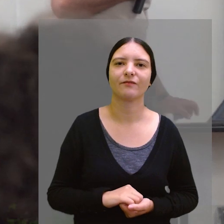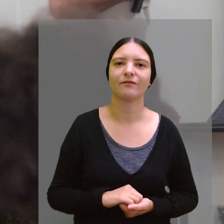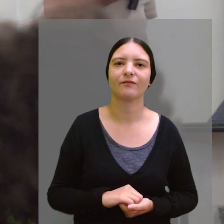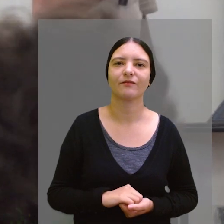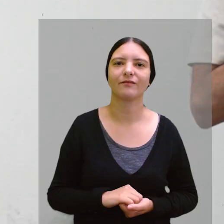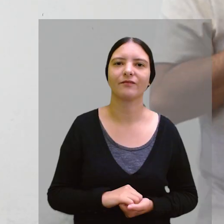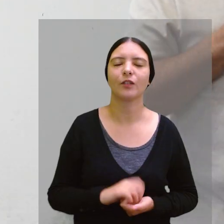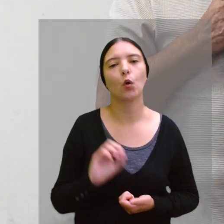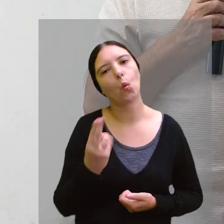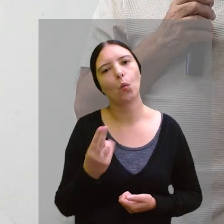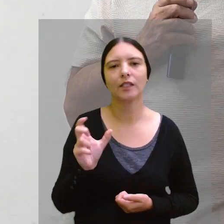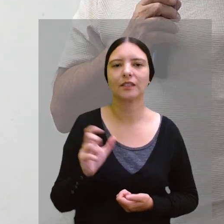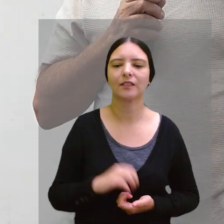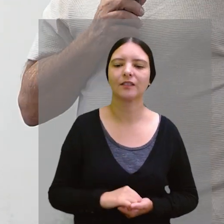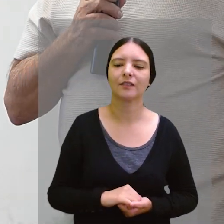Ou essa?